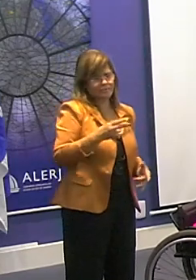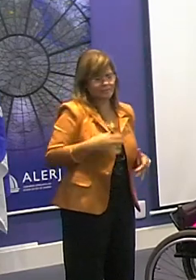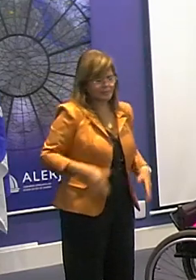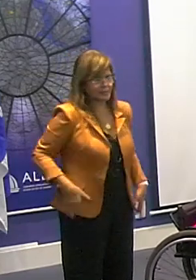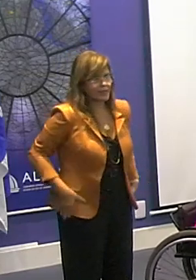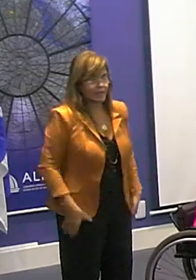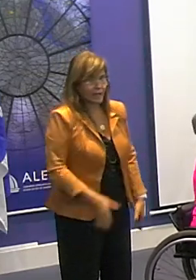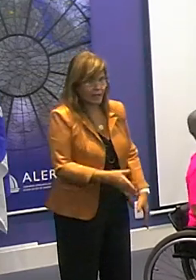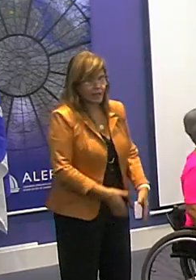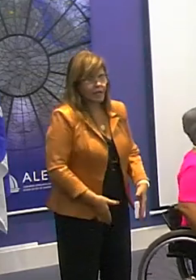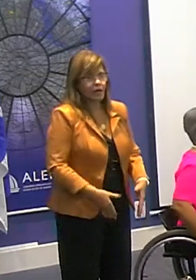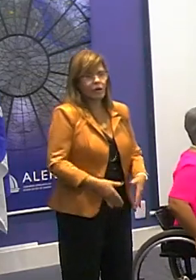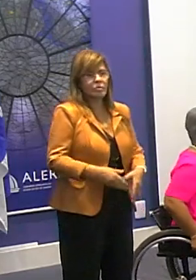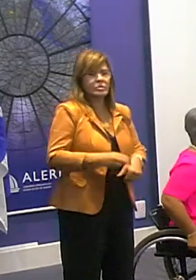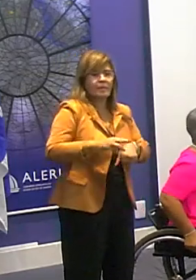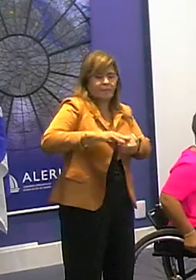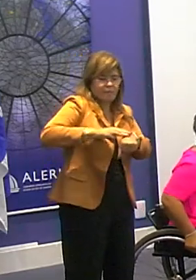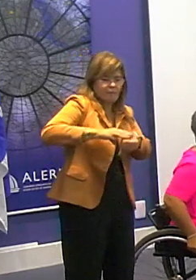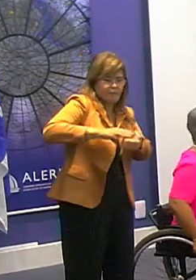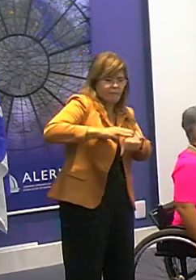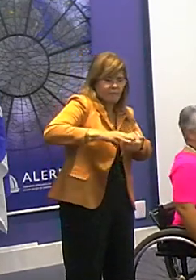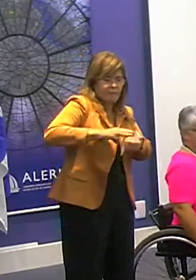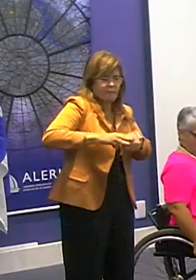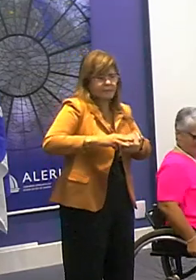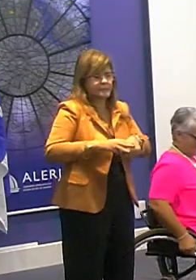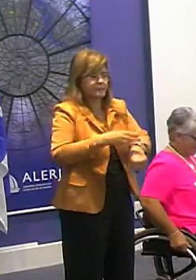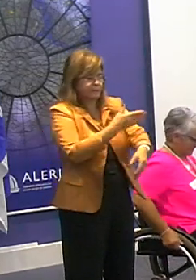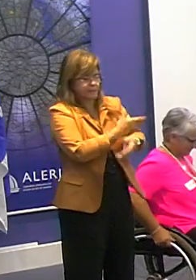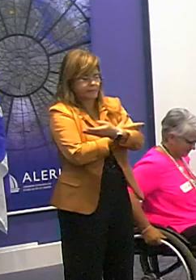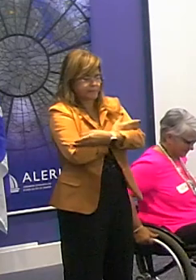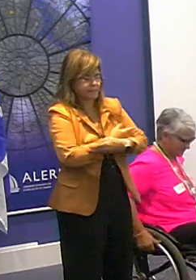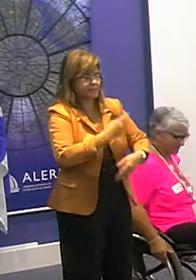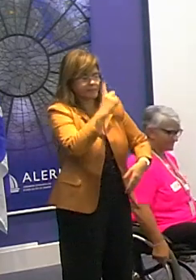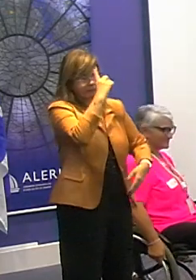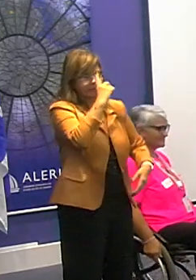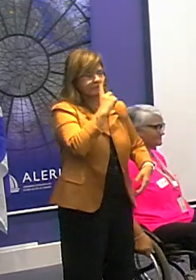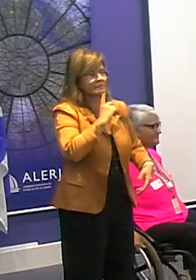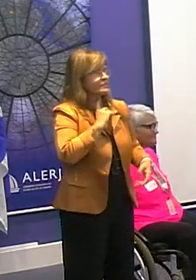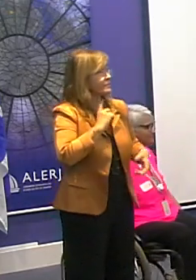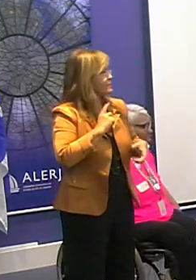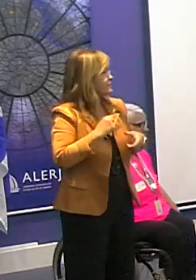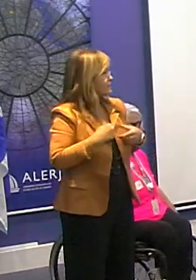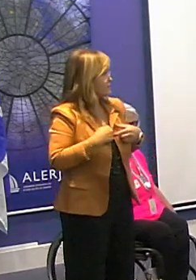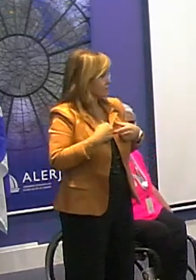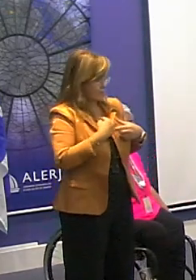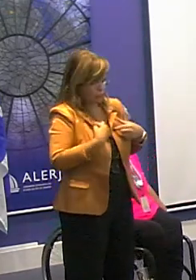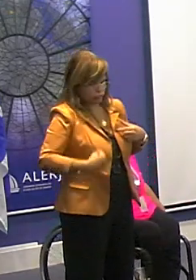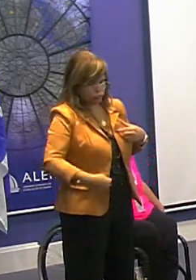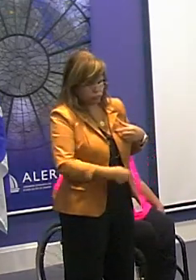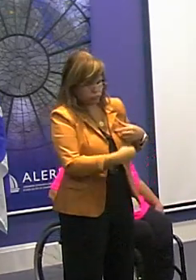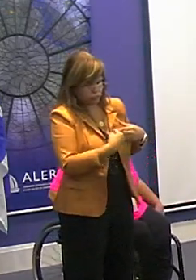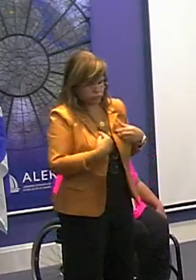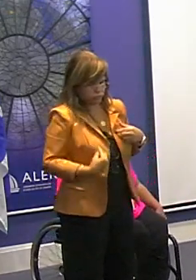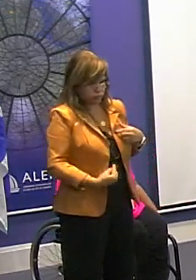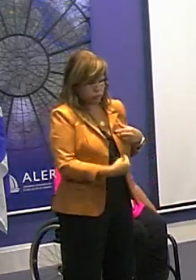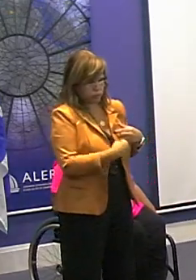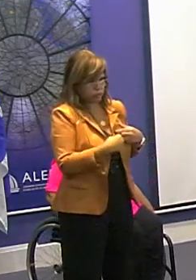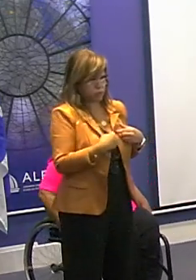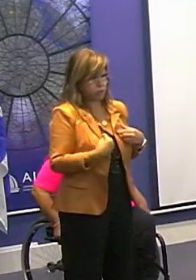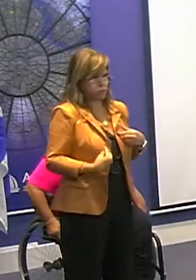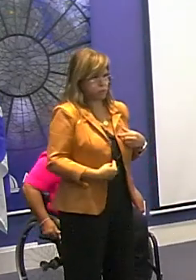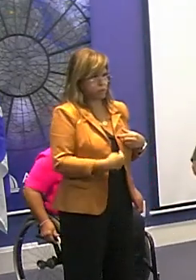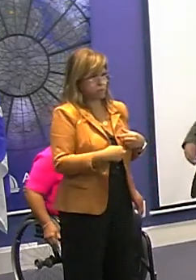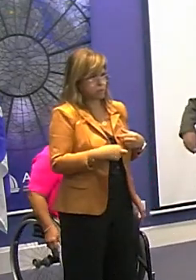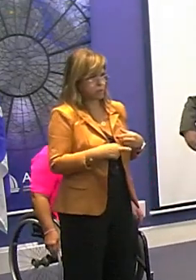calça caramelo, blusa amarela, com escudo do, da Faperge na frente em